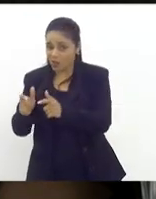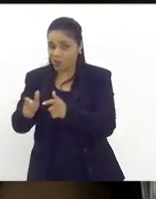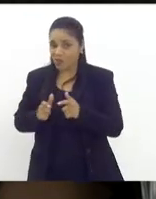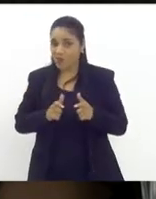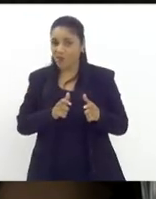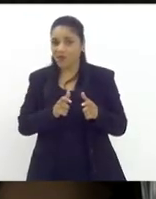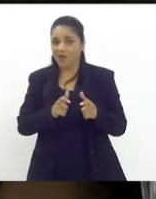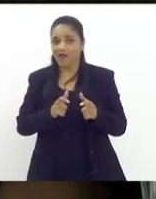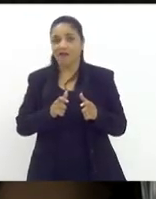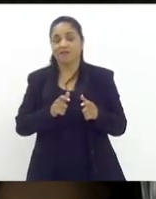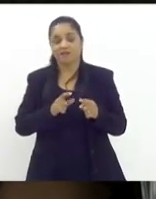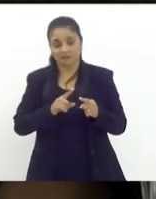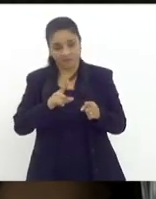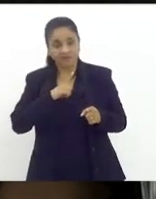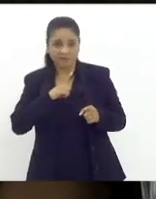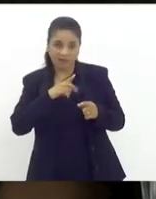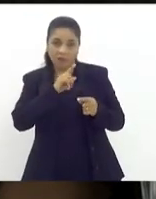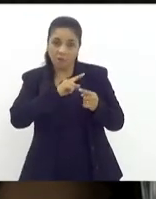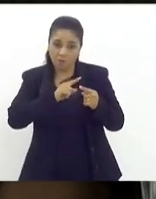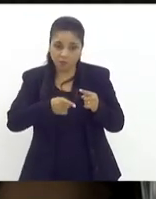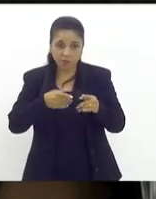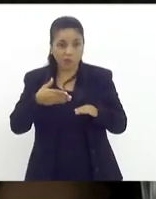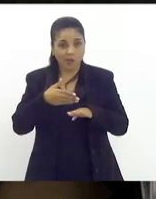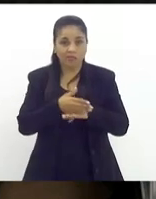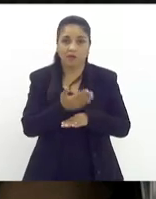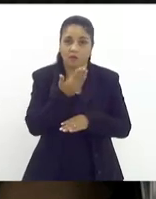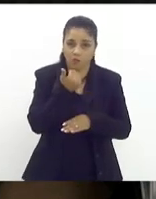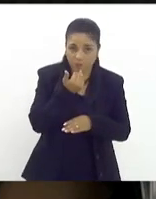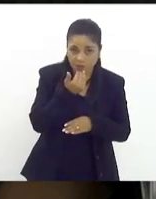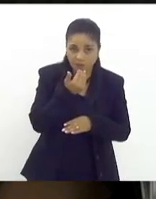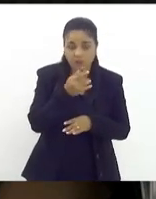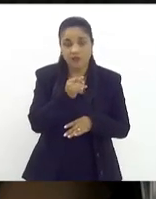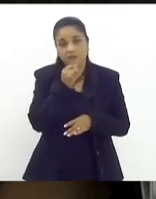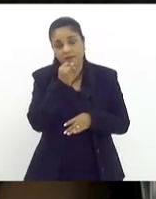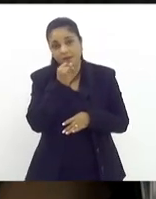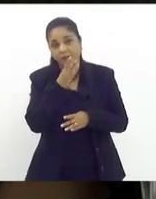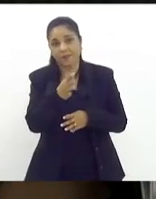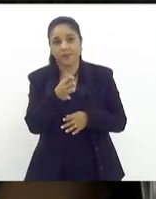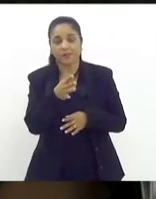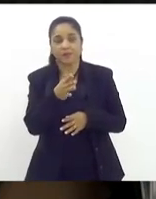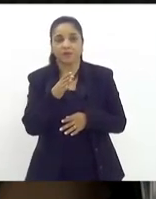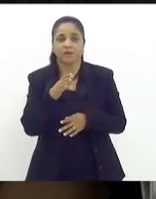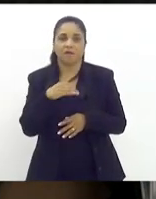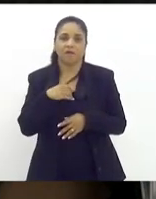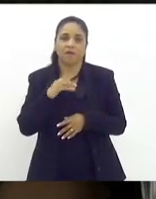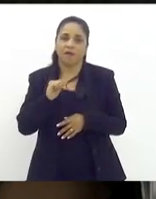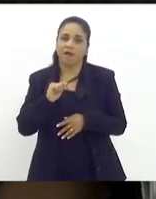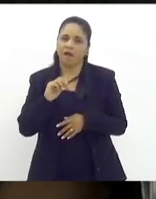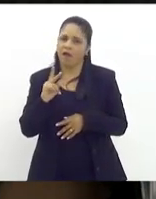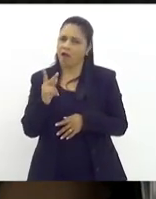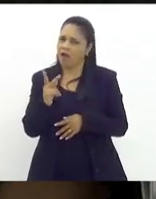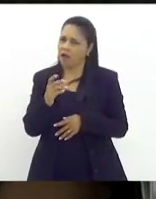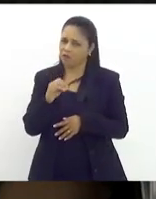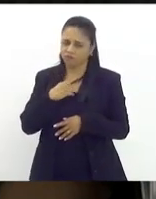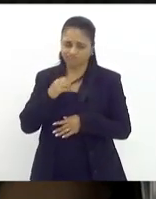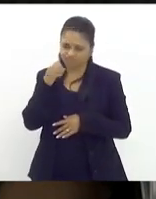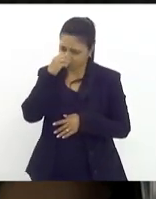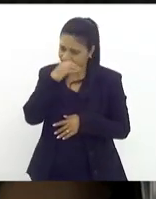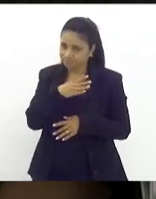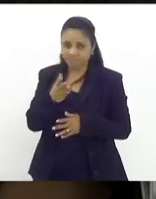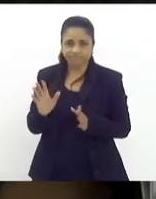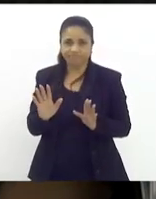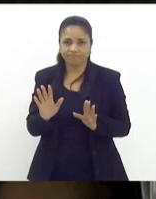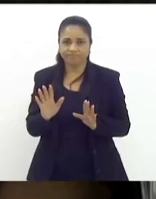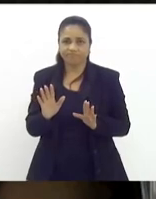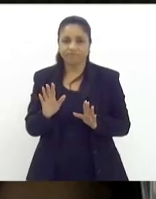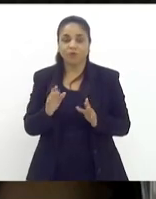são proibidos entrar com alimentação. Por exemplo, eu acho absolutamente desagradável